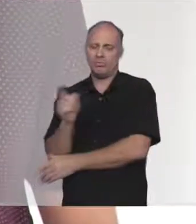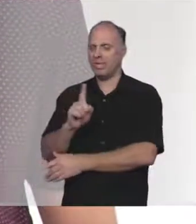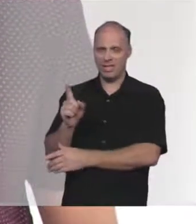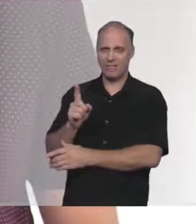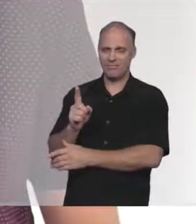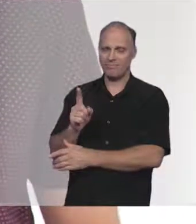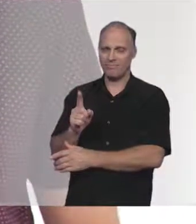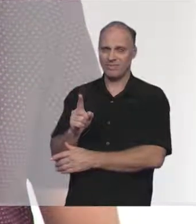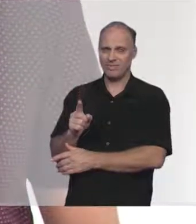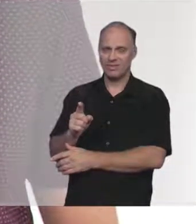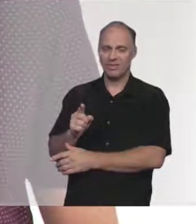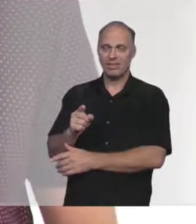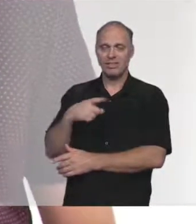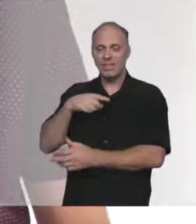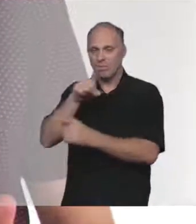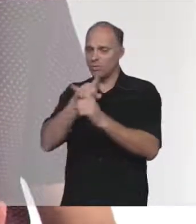né?